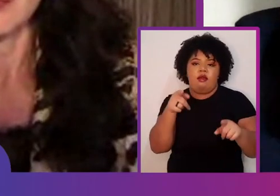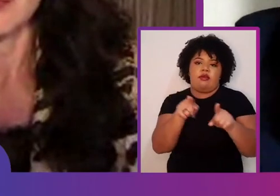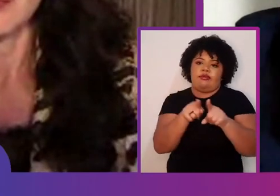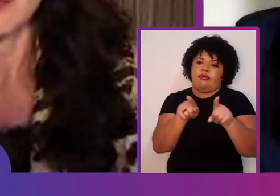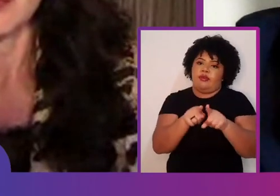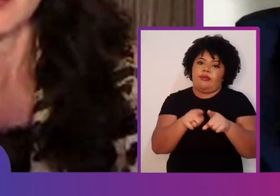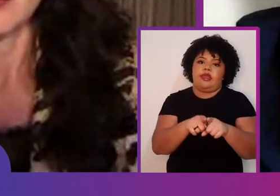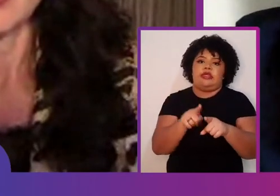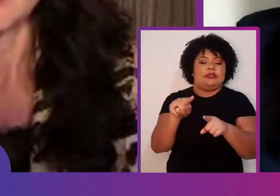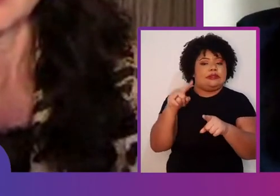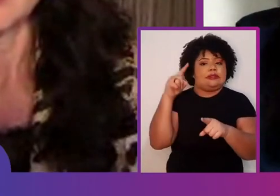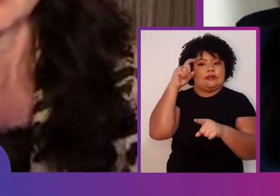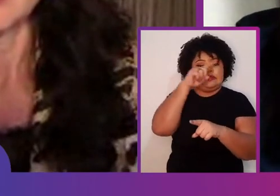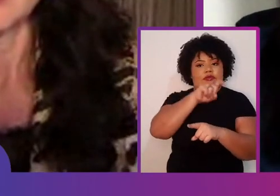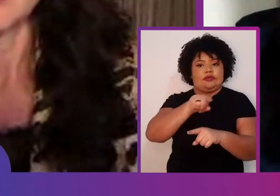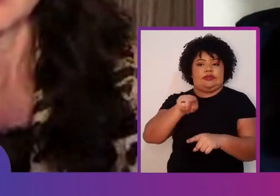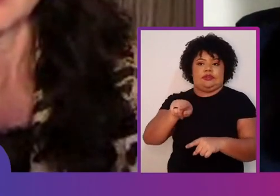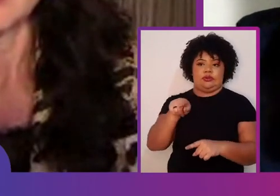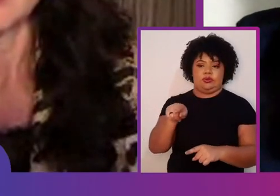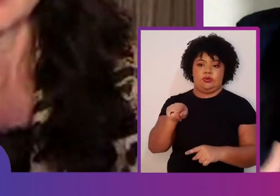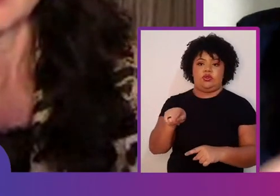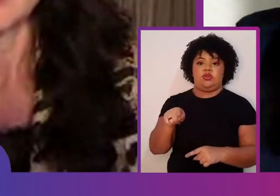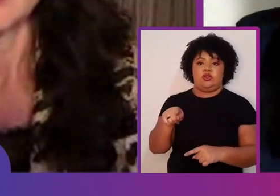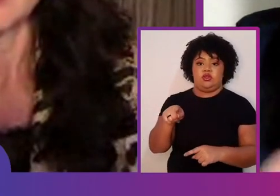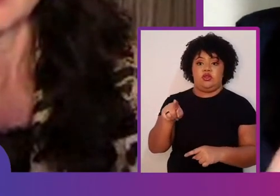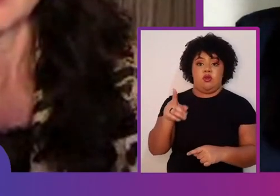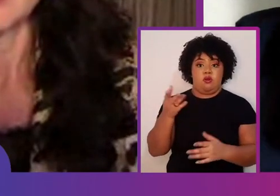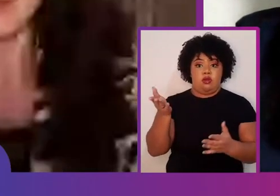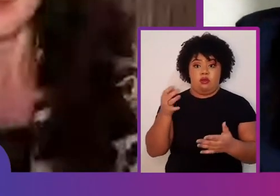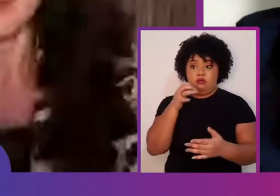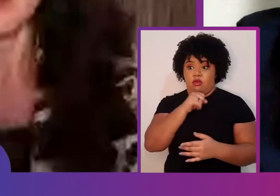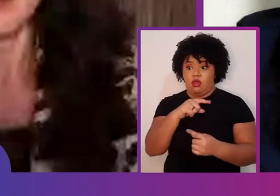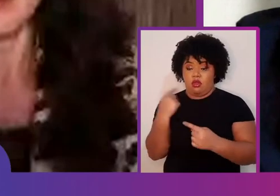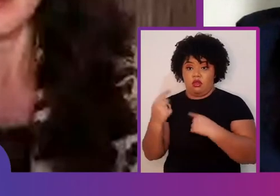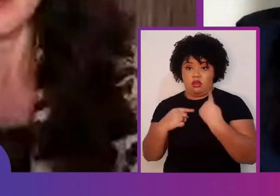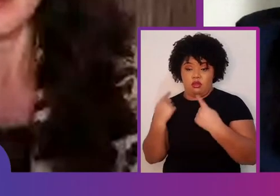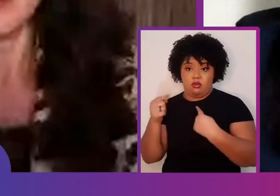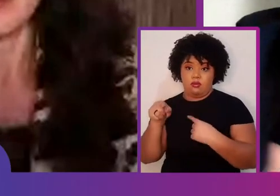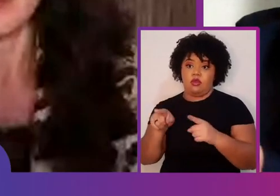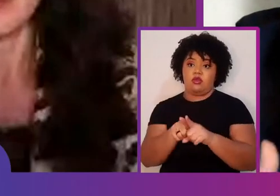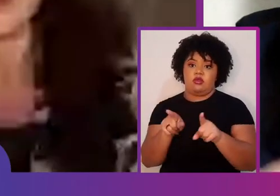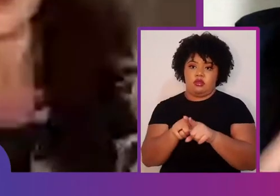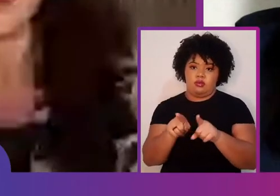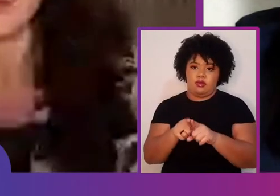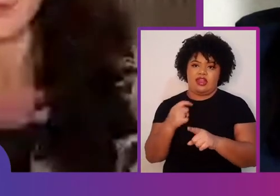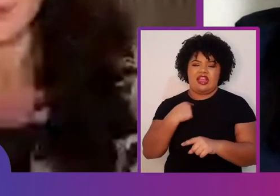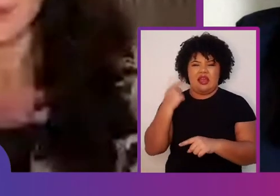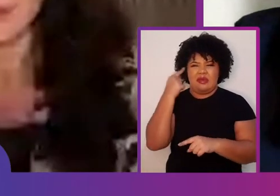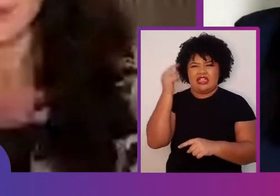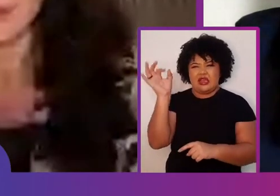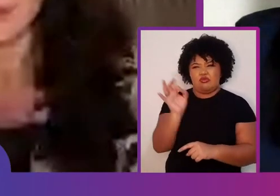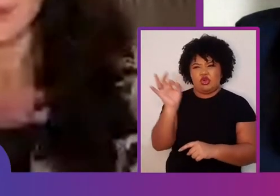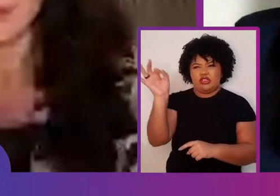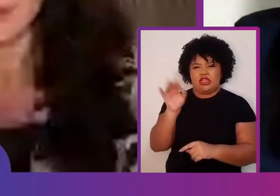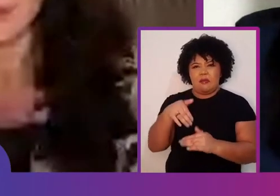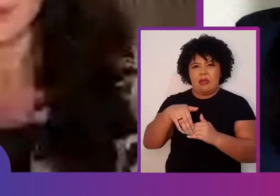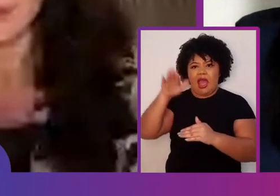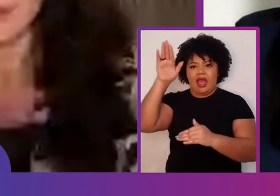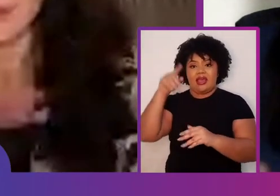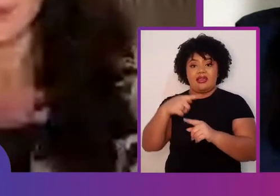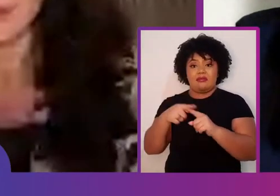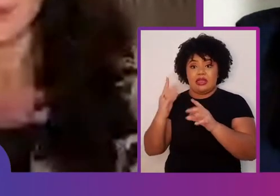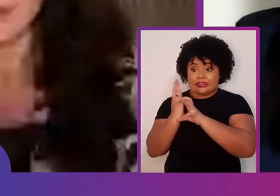delicados. E um vírus desse, com a letalidade que ele tem, que pode não ser alta em termos percentuais, mas quando pega, pega para valer,